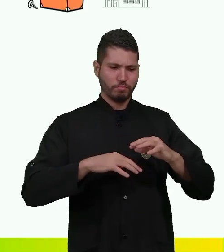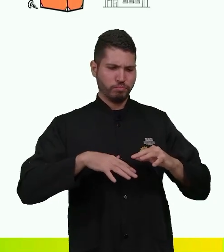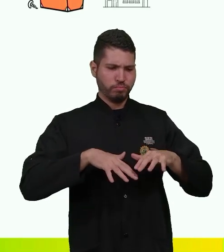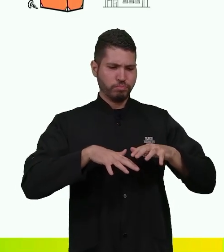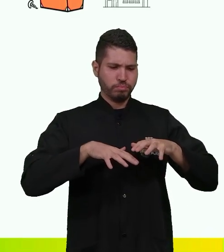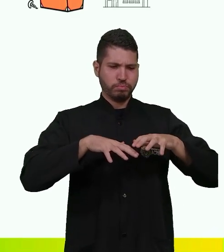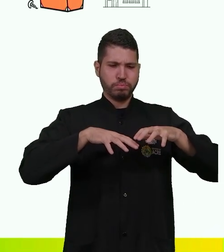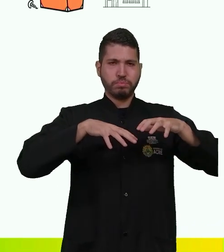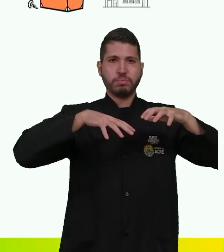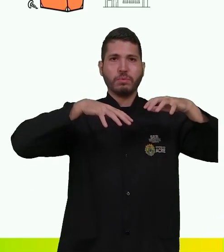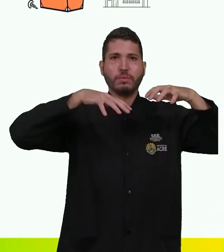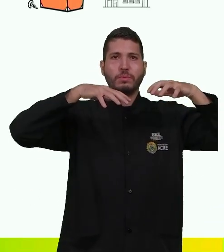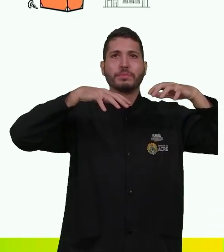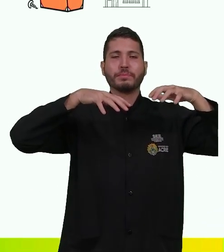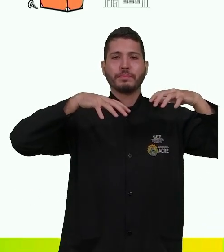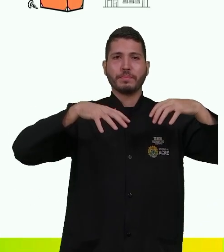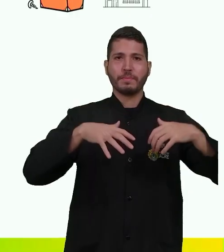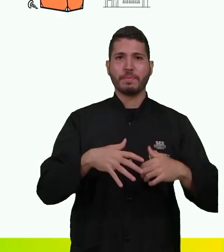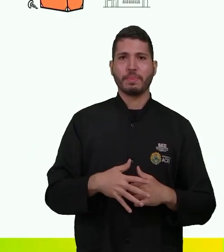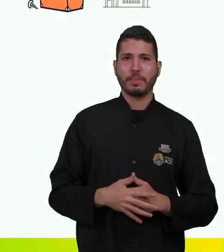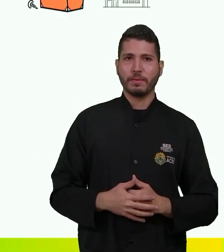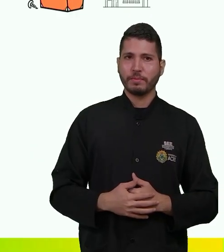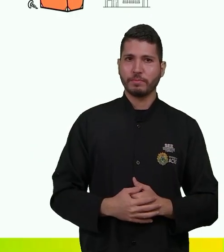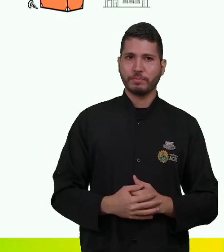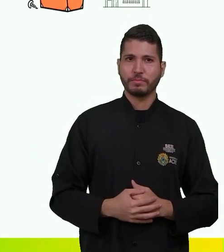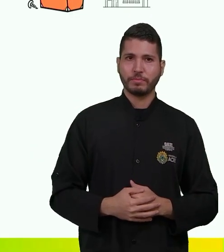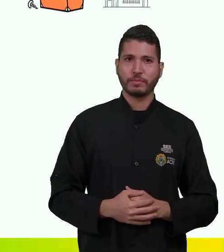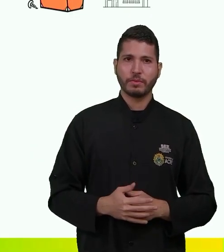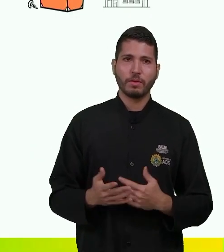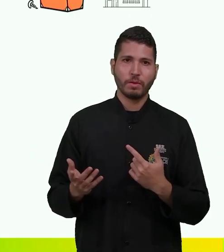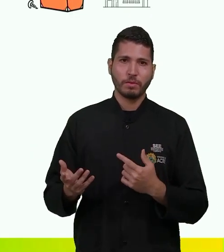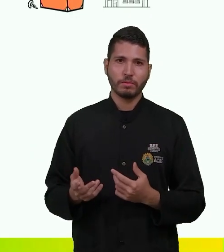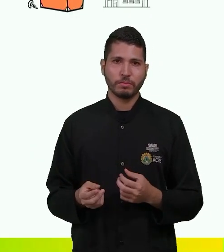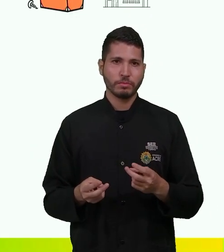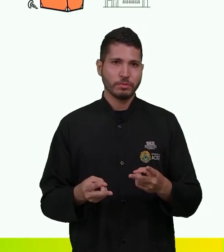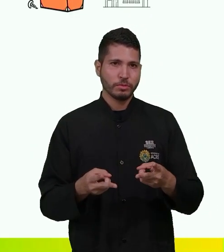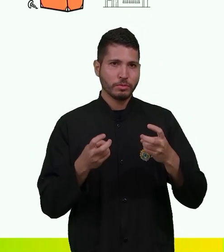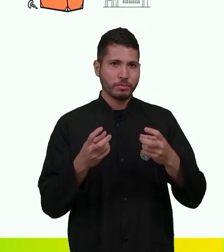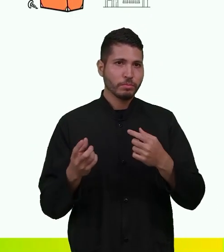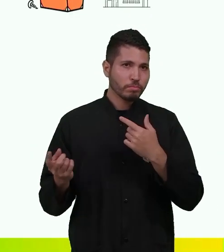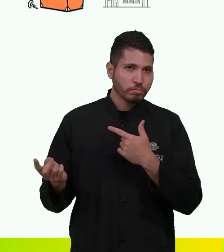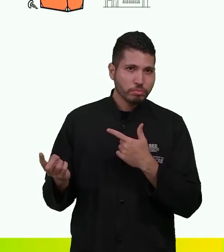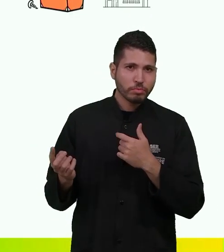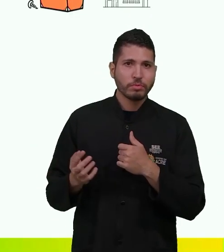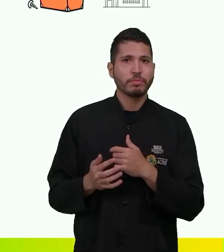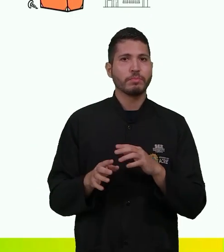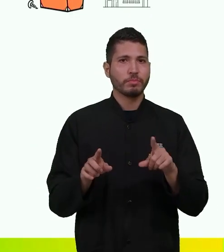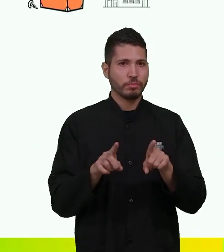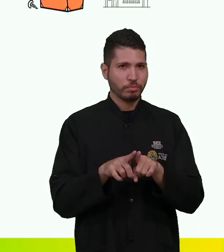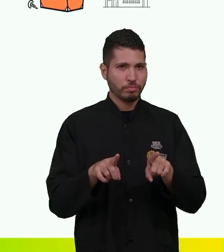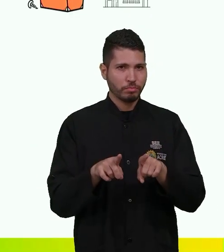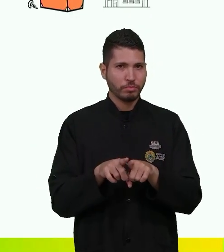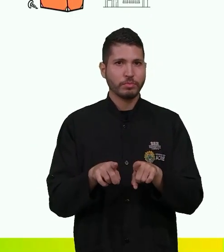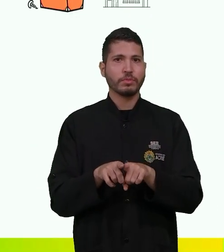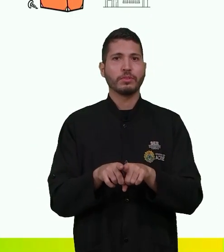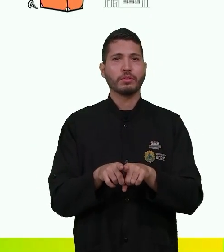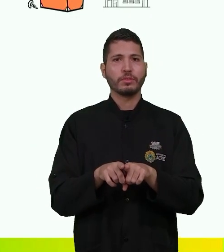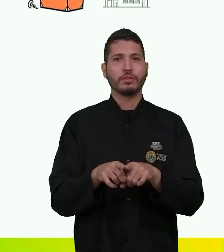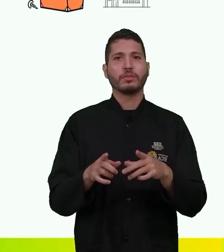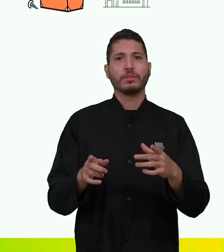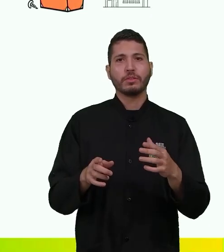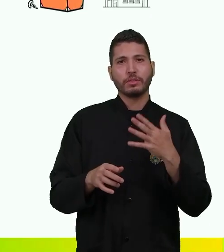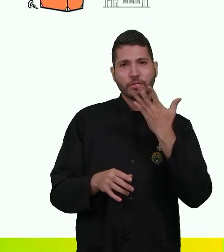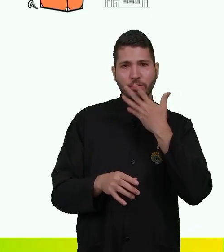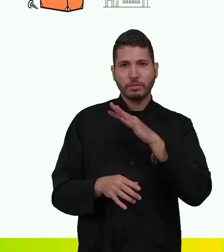crianças também. Daqui a pouco nós vamos falar um pouco sobre essa forma de exploração que surgiu tanto de mulheres como de